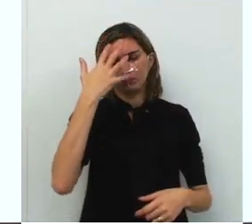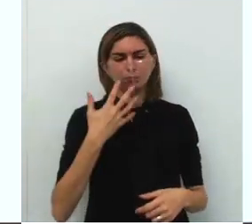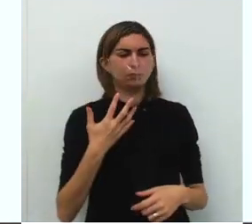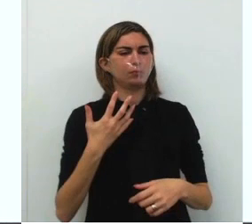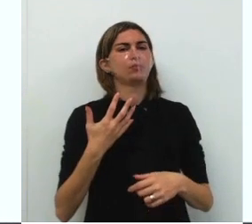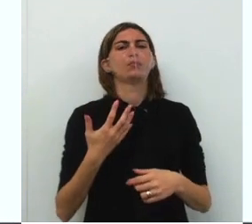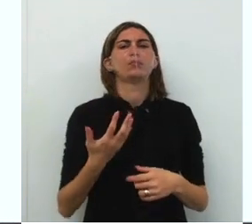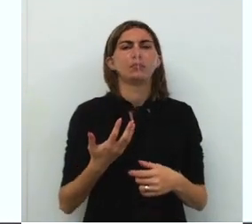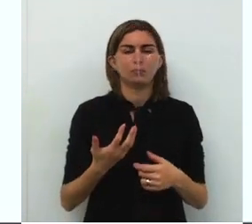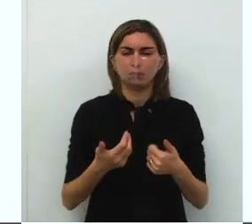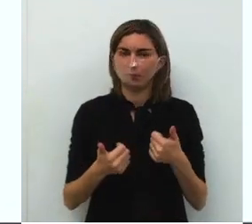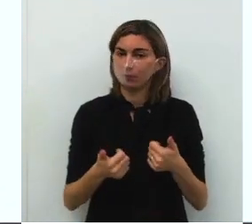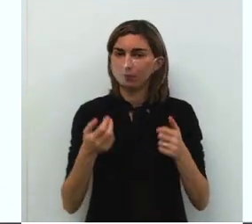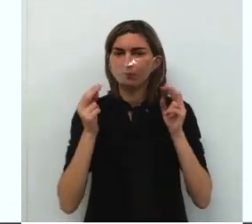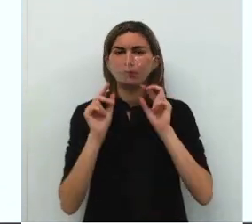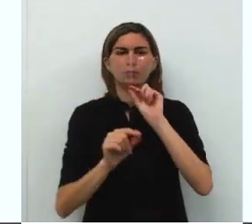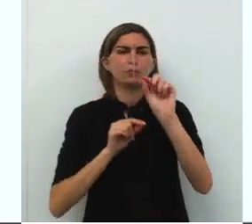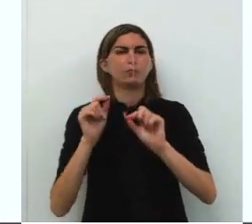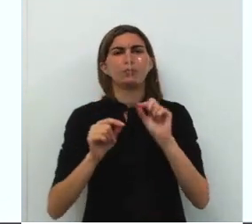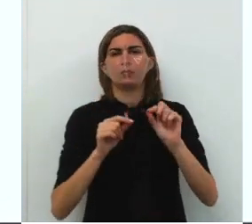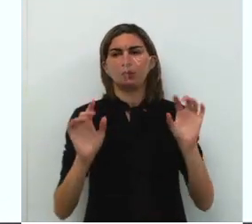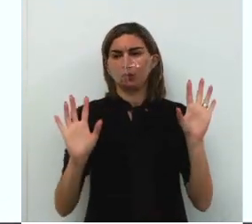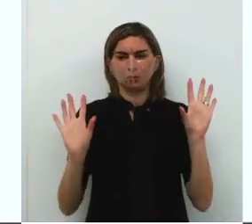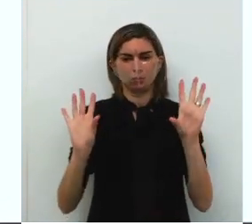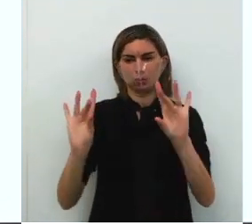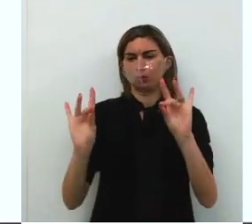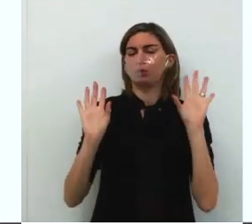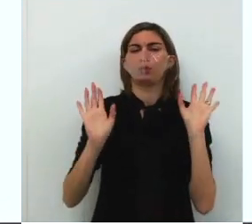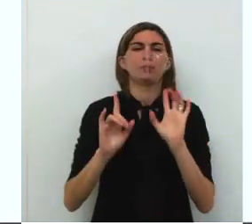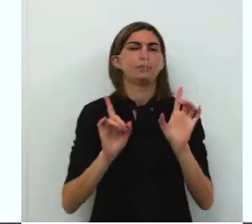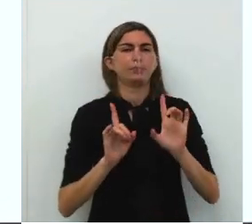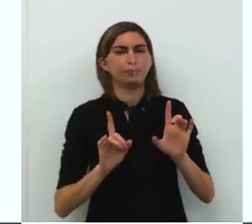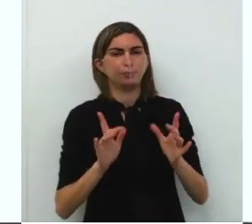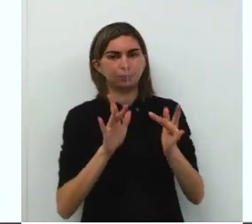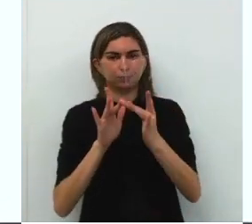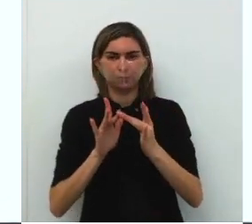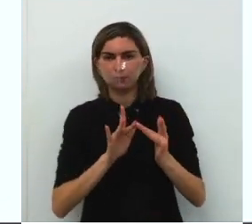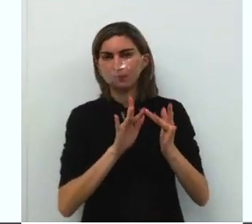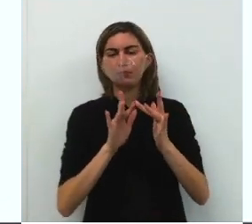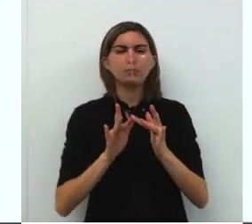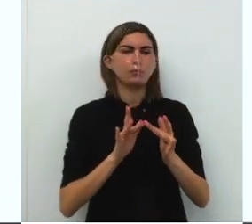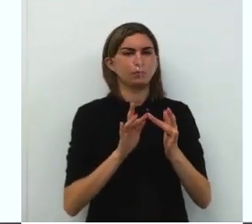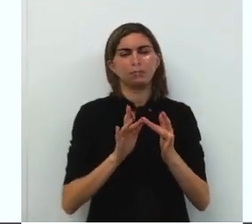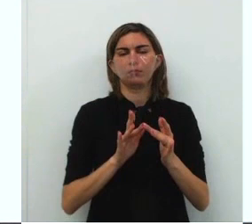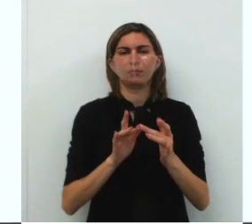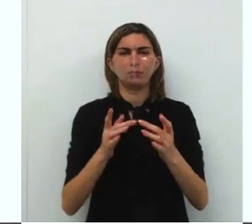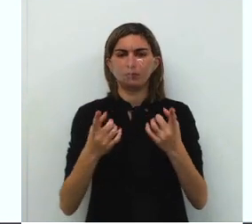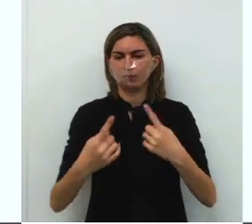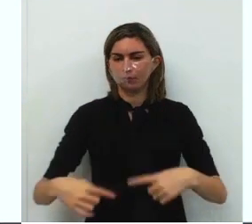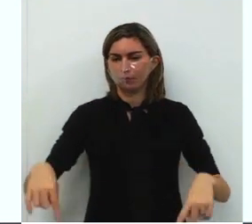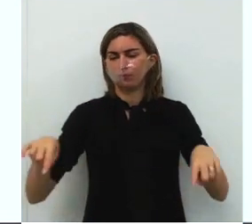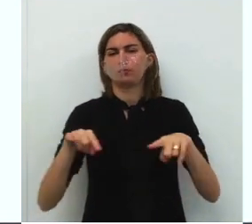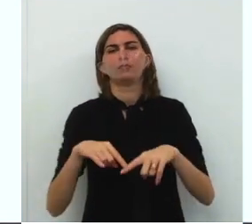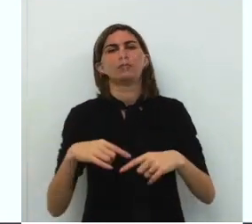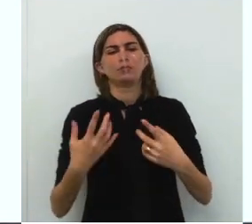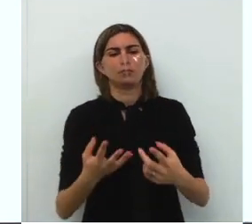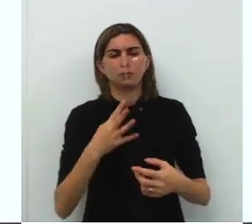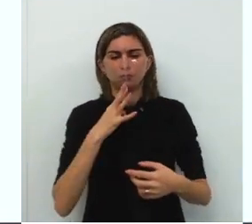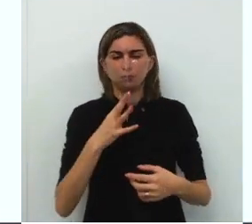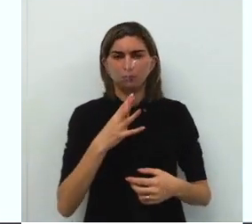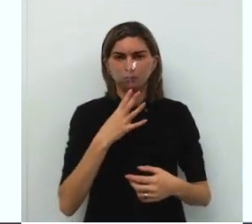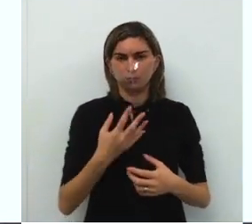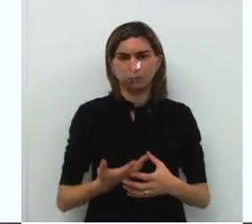uma coisa despojada de o quê? De não me toques. Então, esse contato íntimo vai fazer com que nós